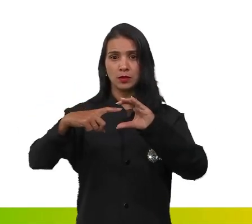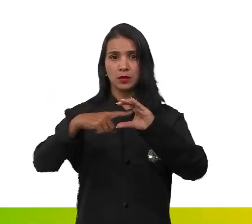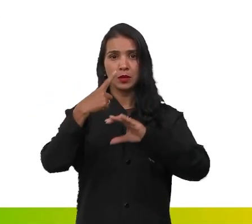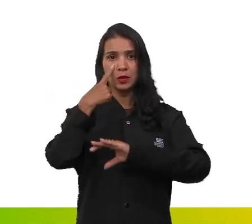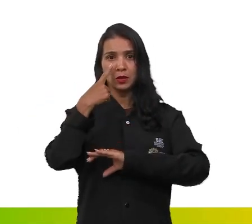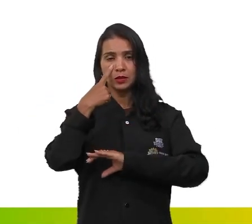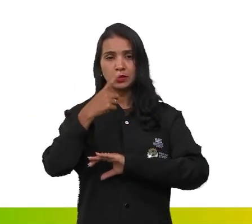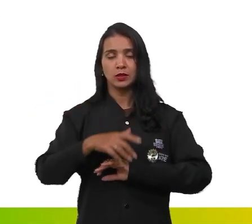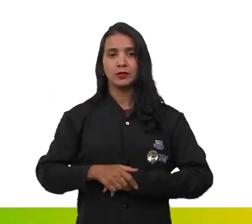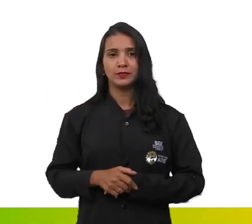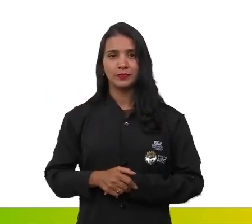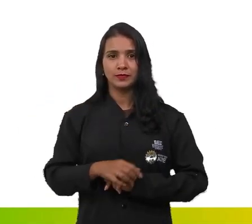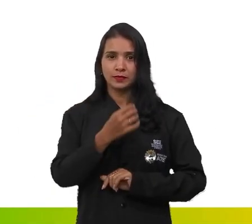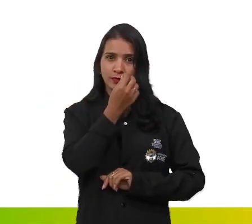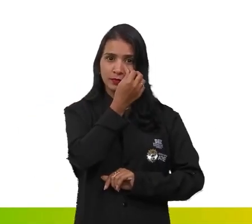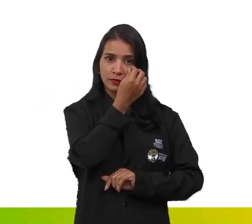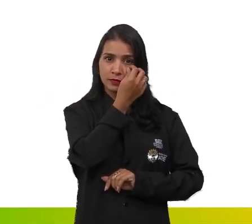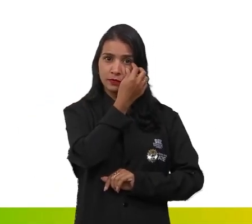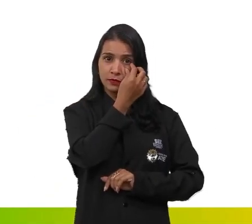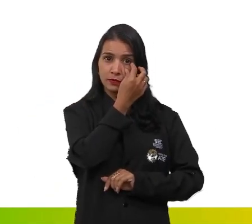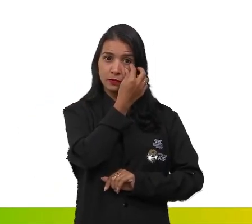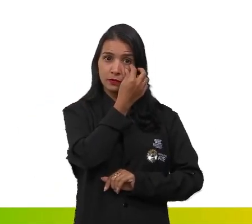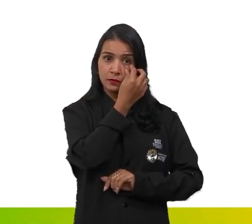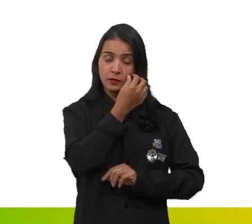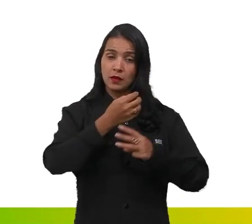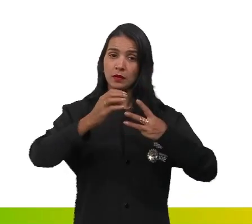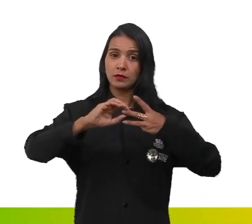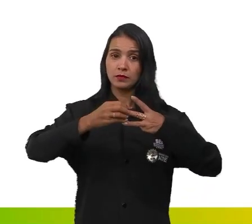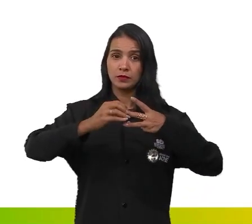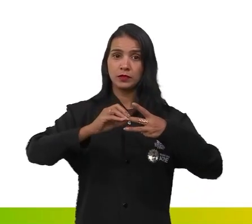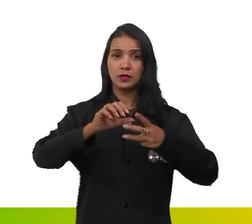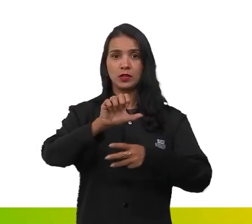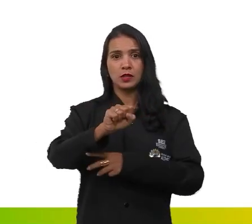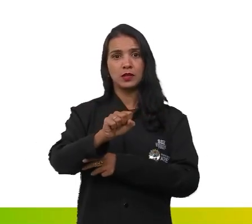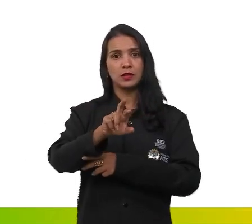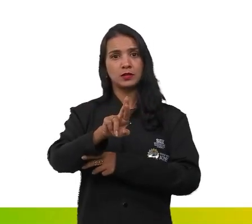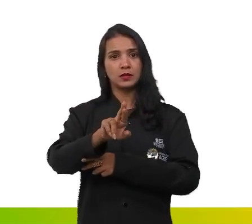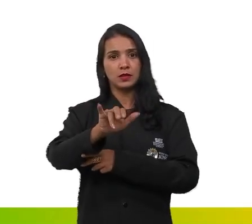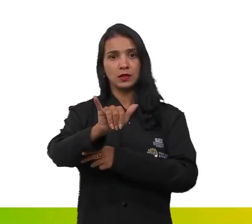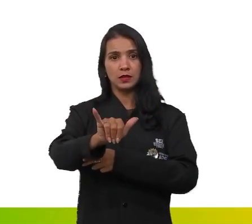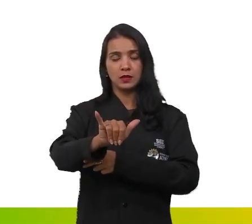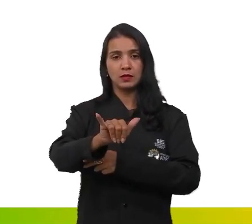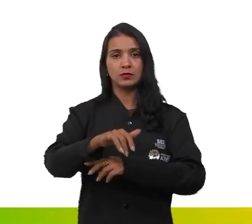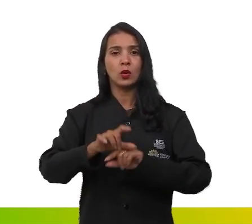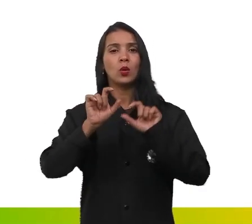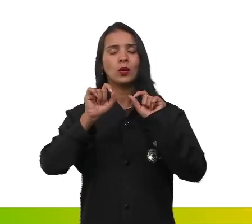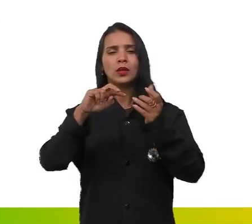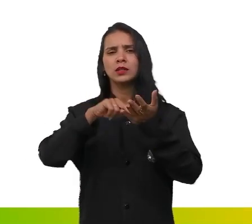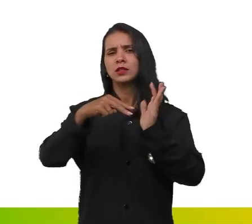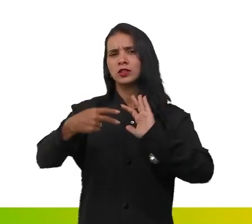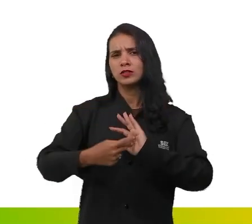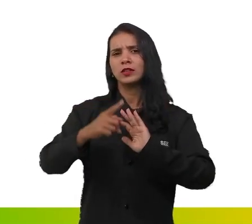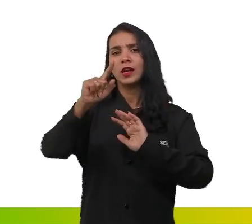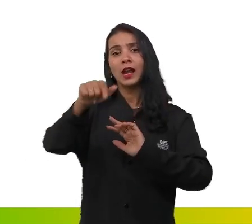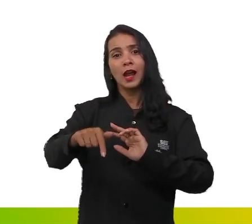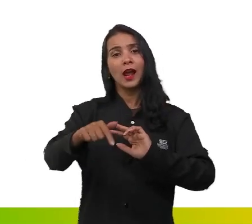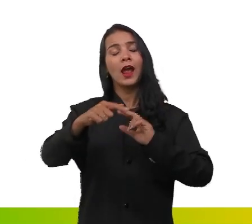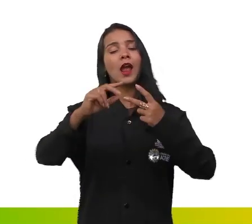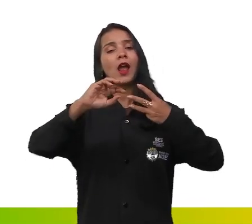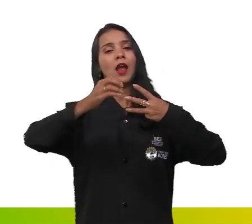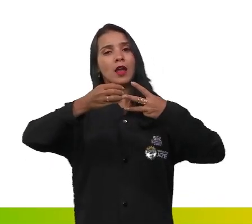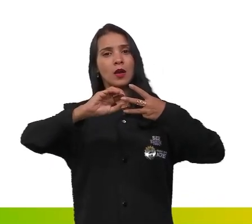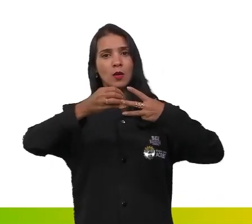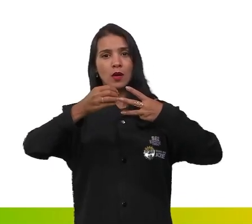Gene SRY. O que é? Ele é um gene localizado na região